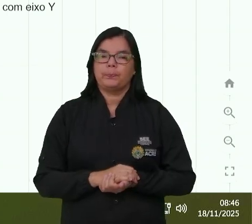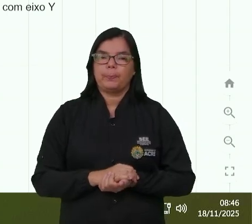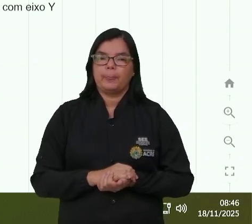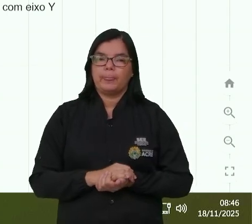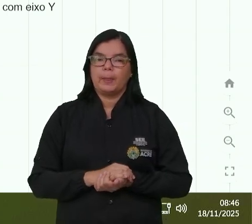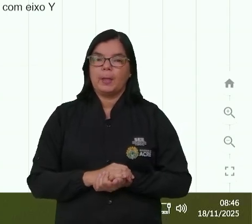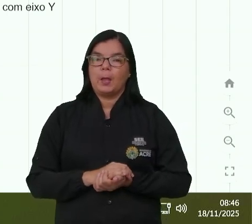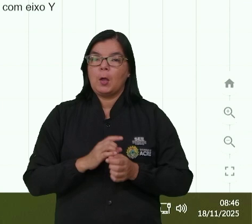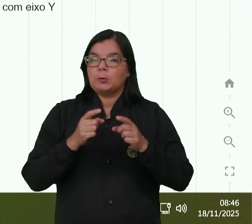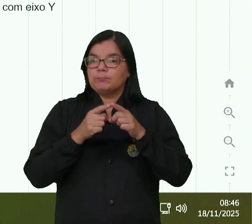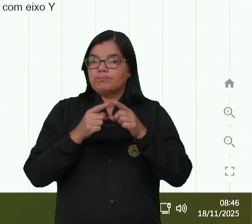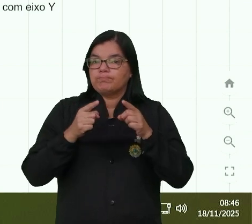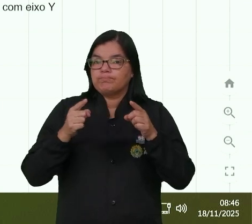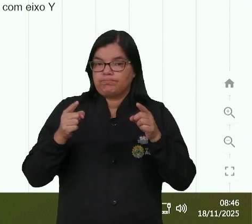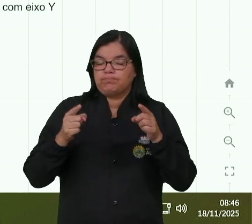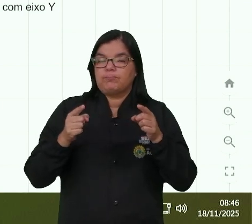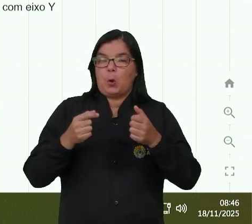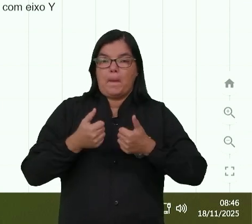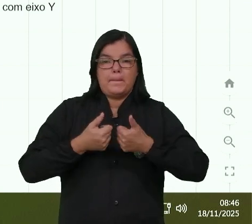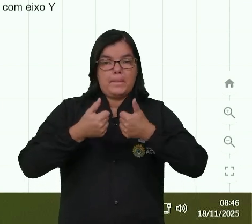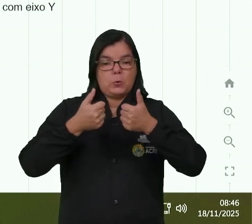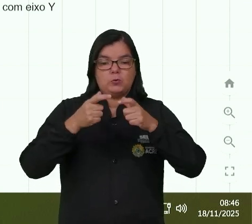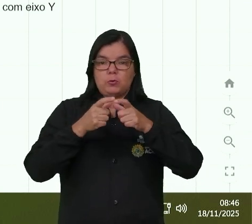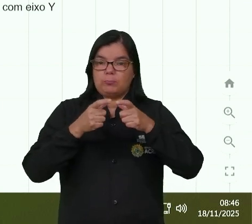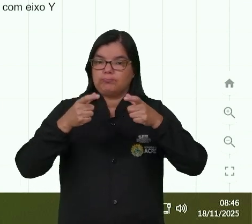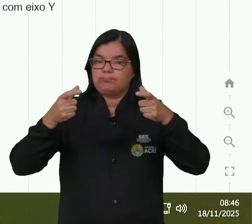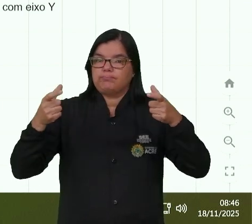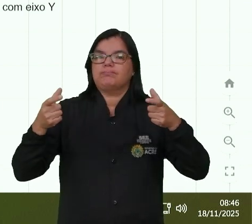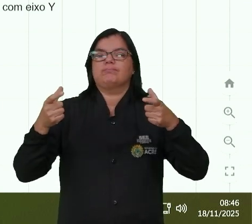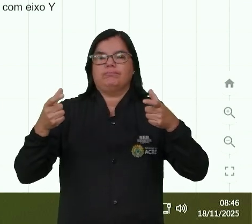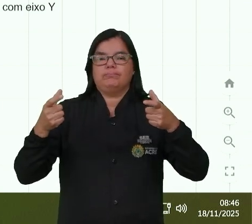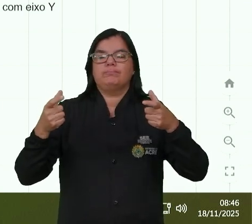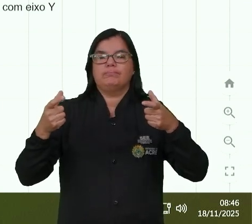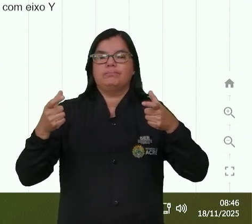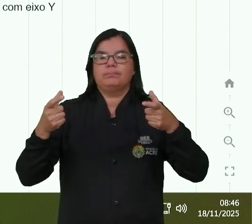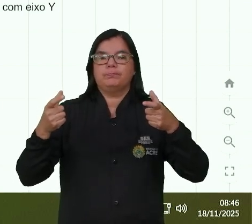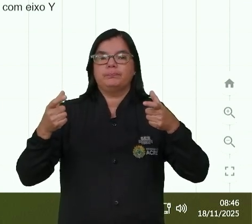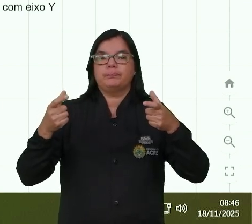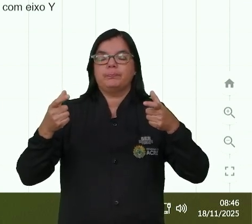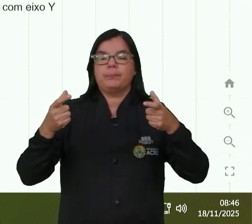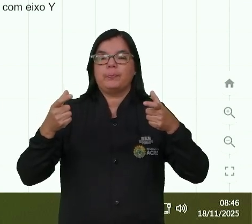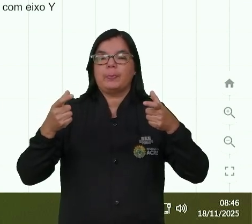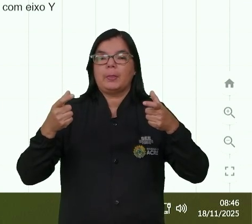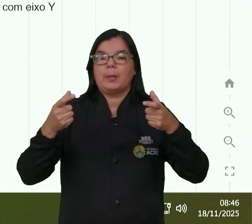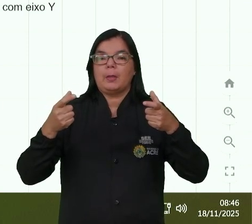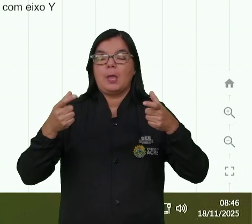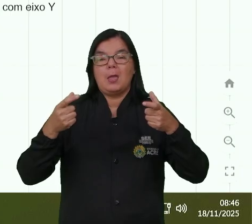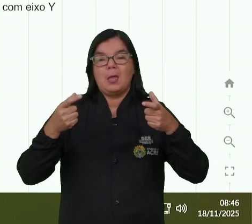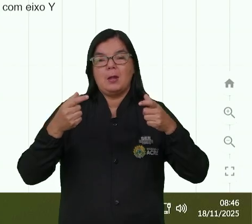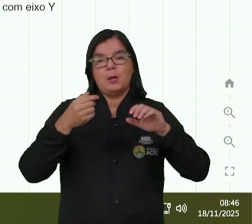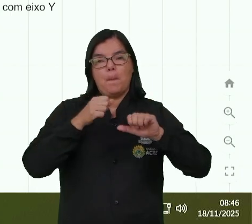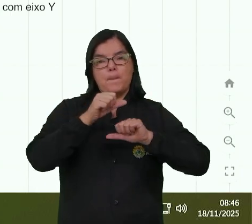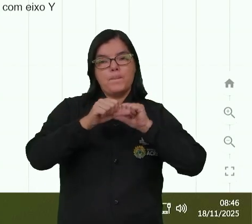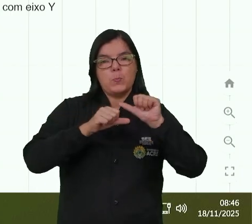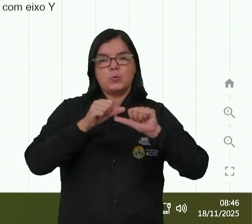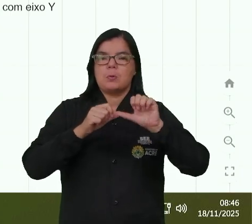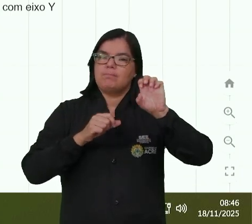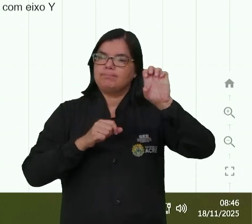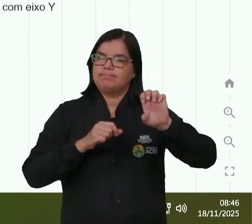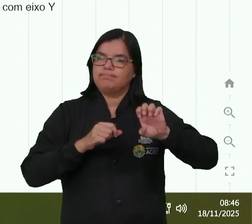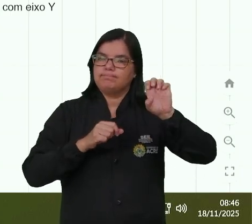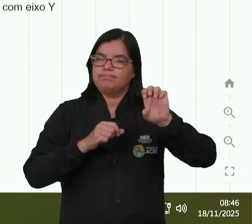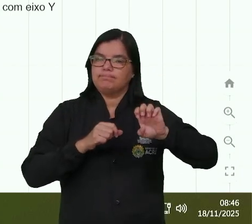aumento, ele fica positivo e maior, o gráfico ele desloca um pouco para a esquerda. Veja o que está acontecendo.